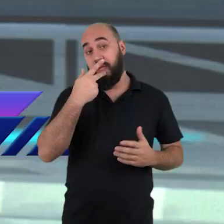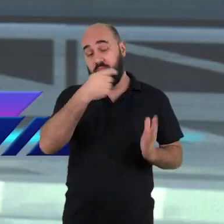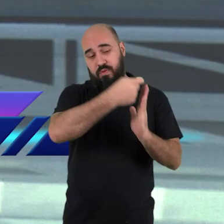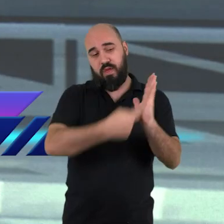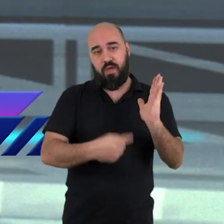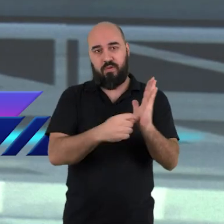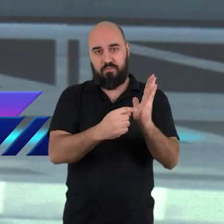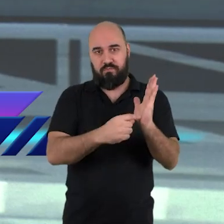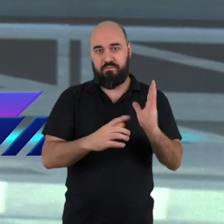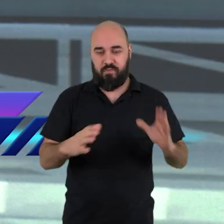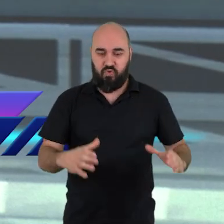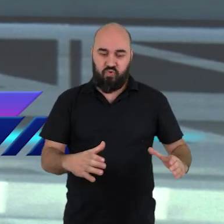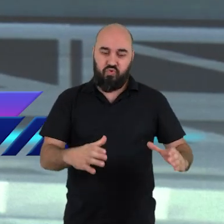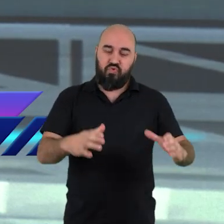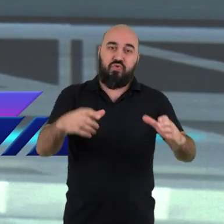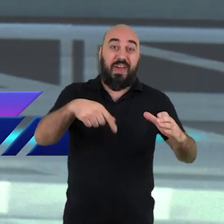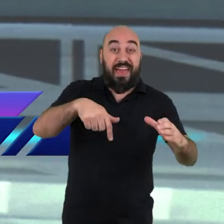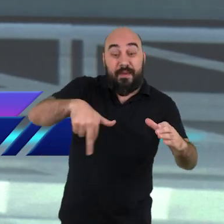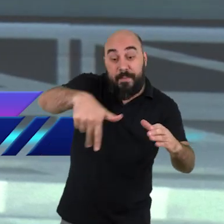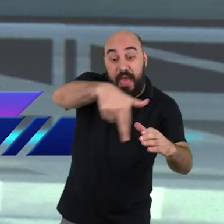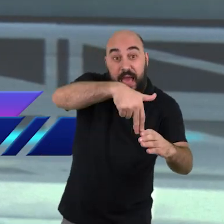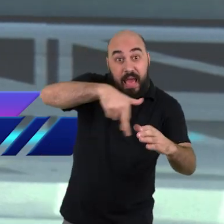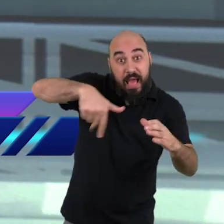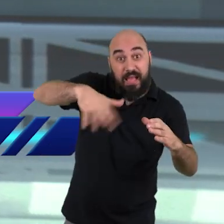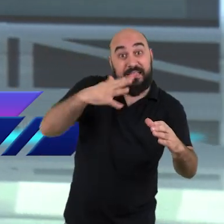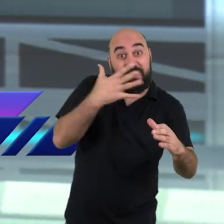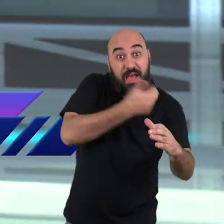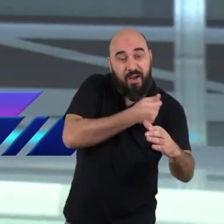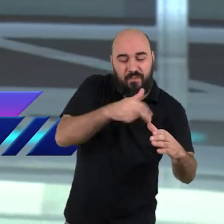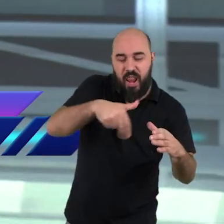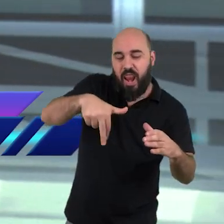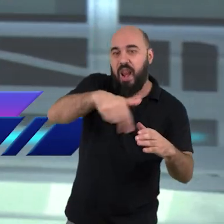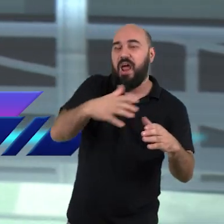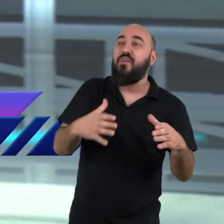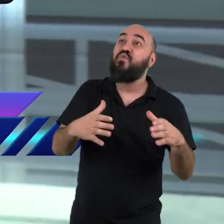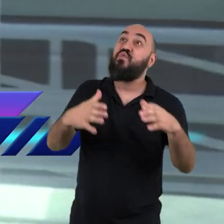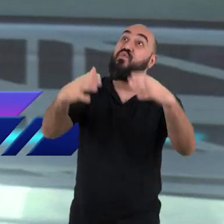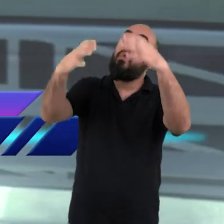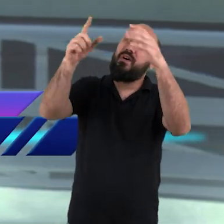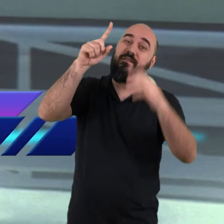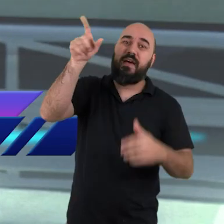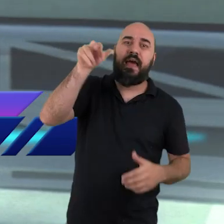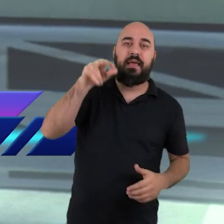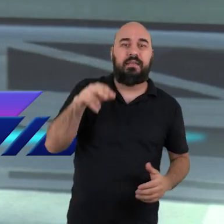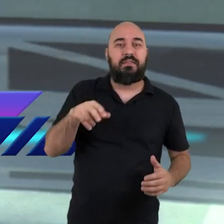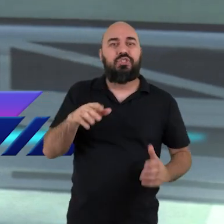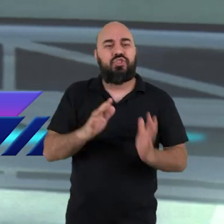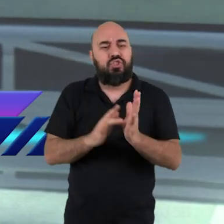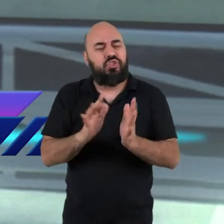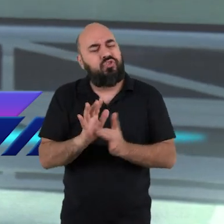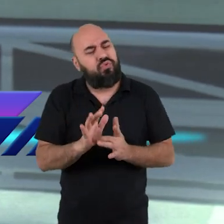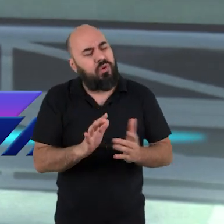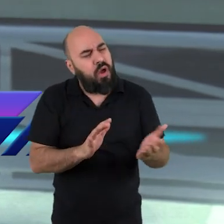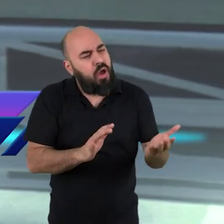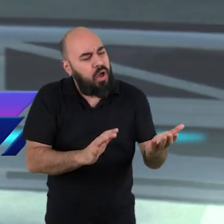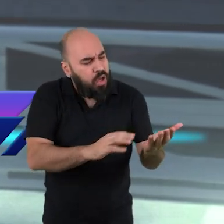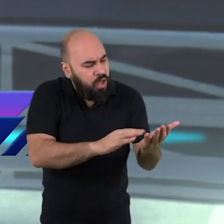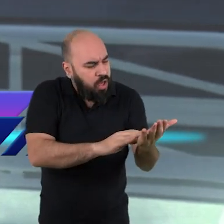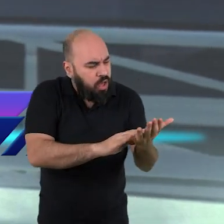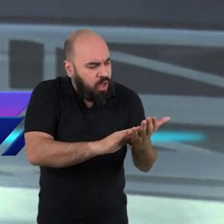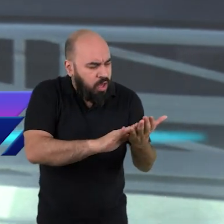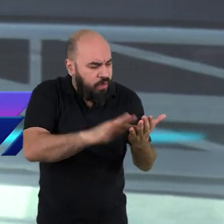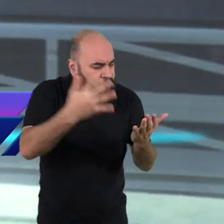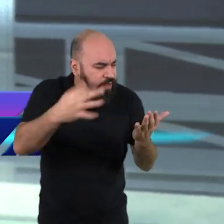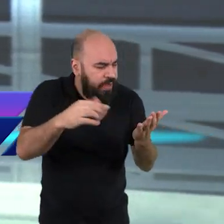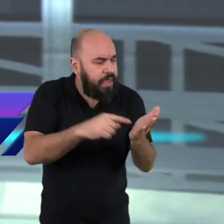céu e se encontrarem com Jesus, vão perguntar para ele assim: que feridas são essas nas suas mãos?